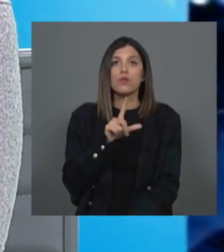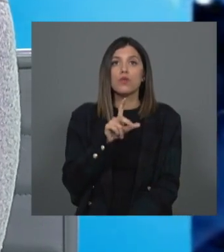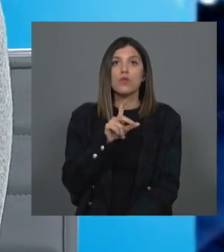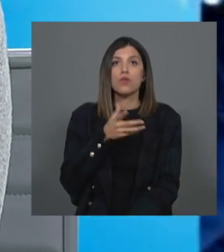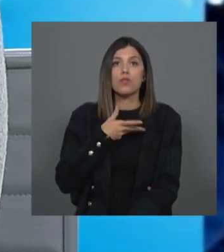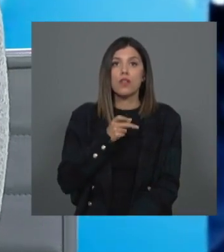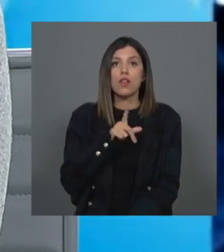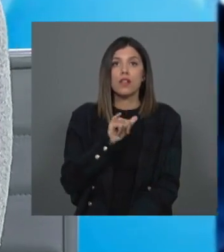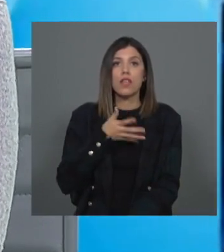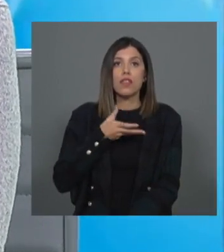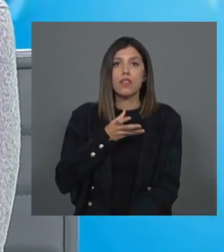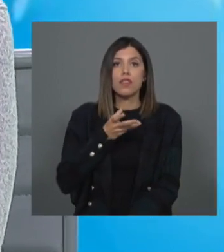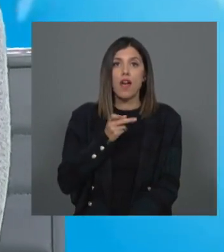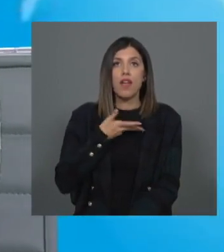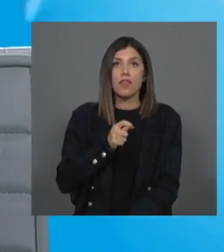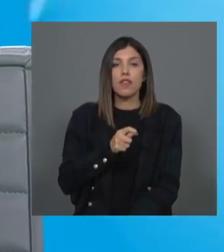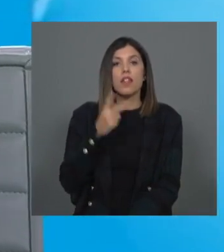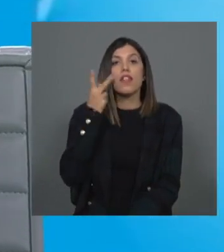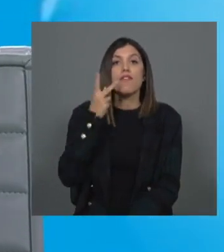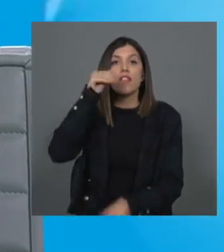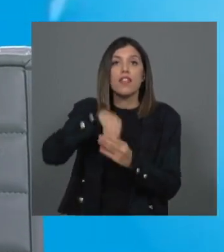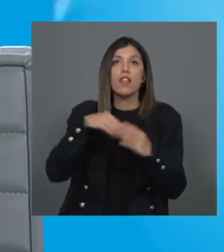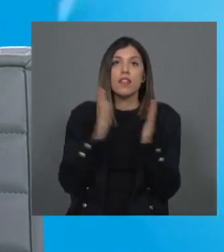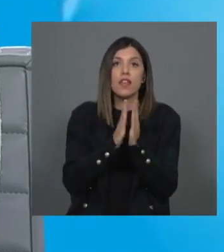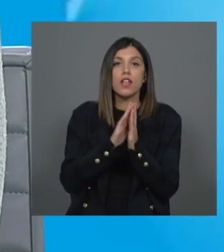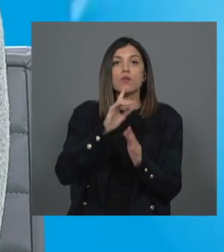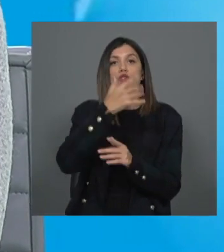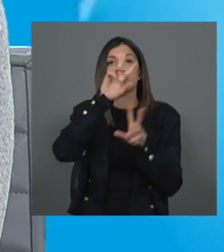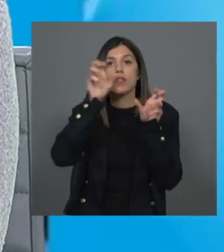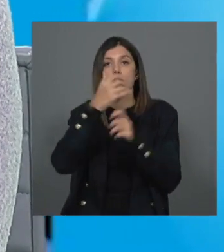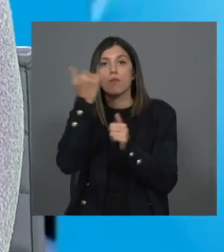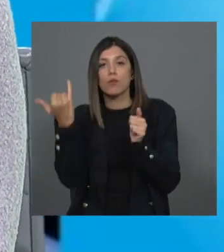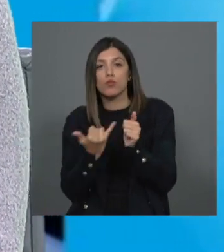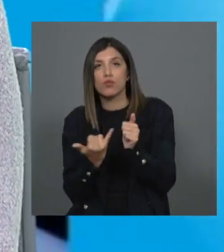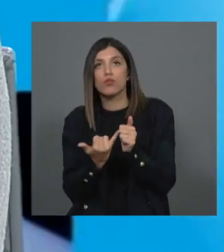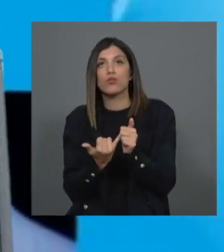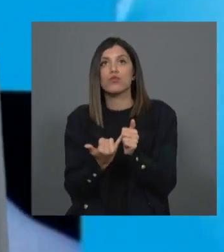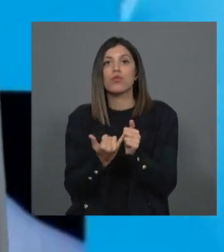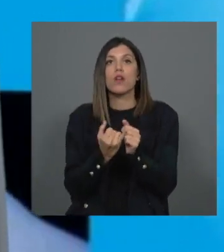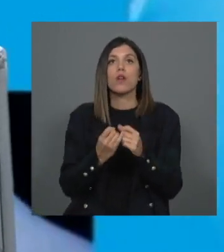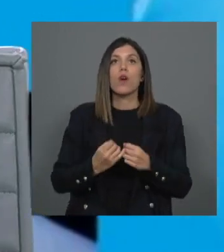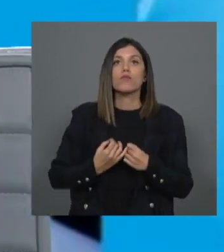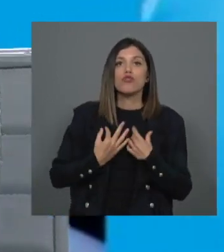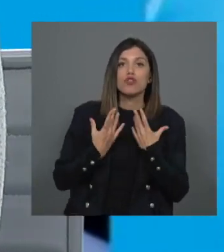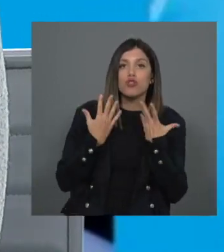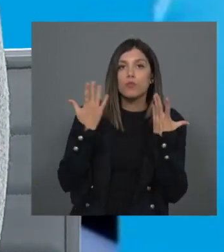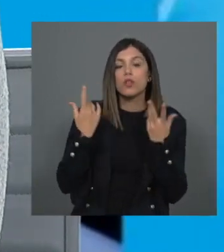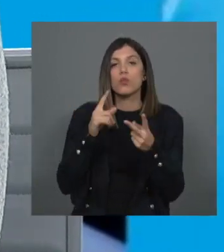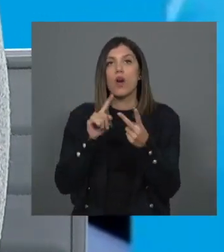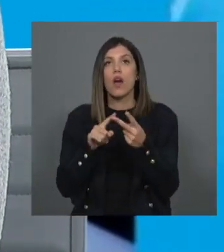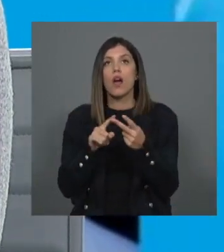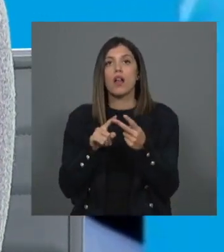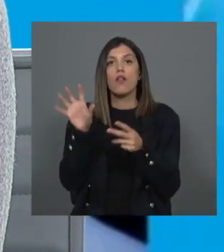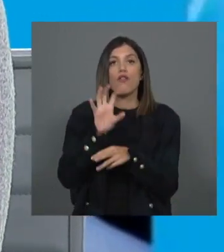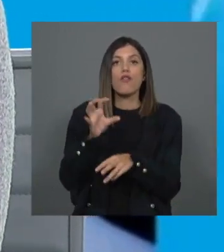e depois temos um subtema que é a interpelação espiritual, tarefa estrutural e estilo pastoral. Portanto, é uma coisa que nos